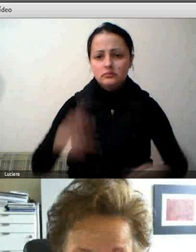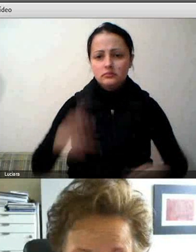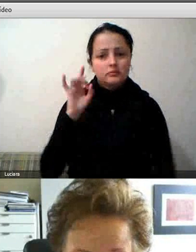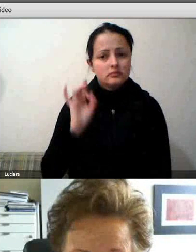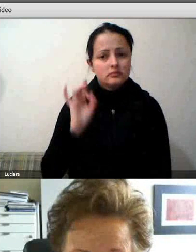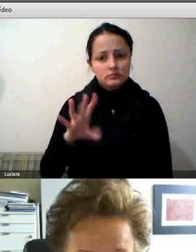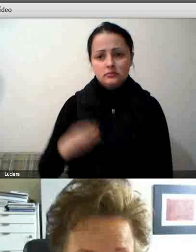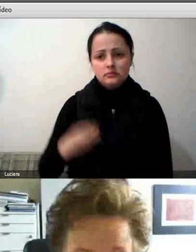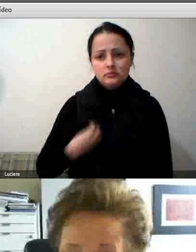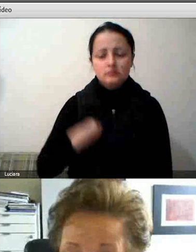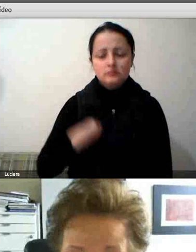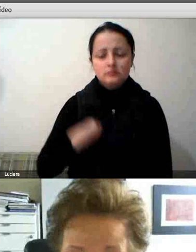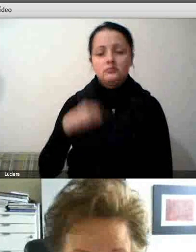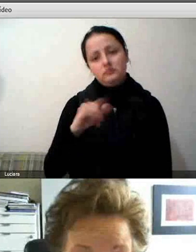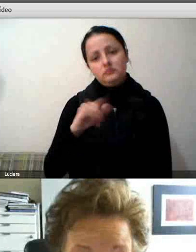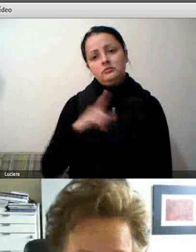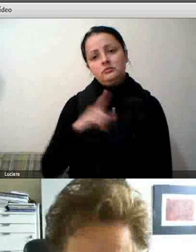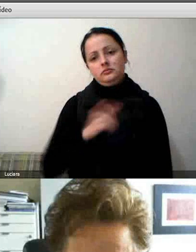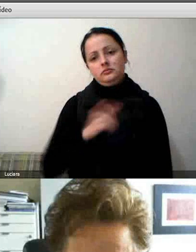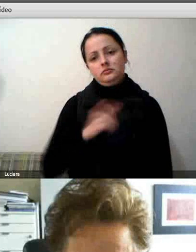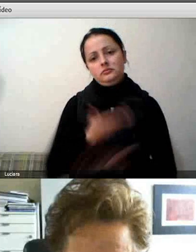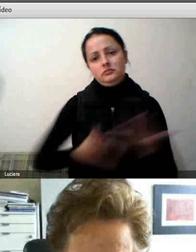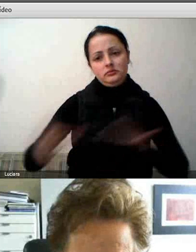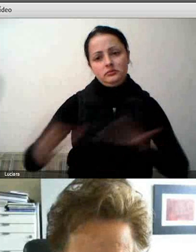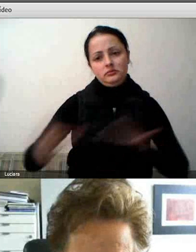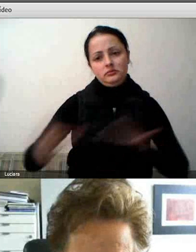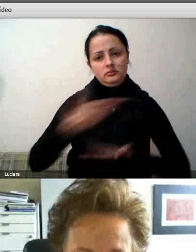uns com os outros por diferentes códigos.